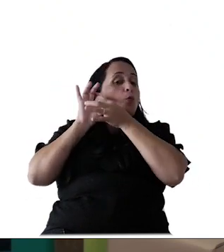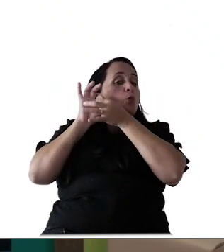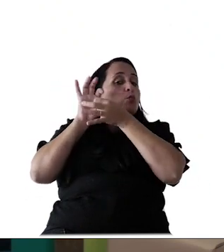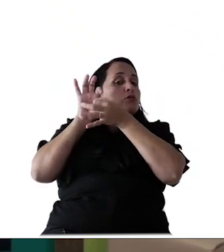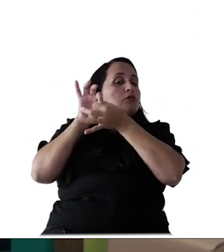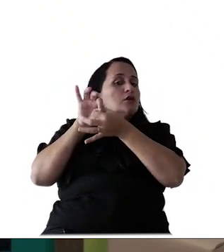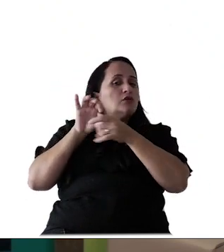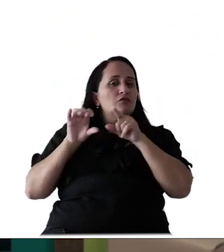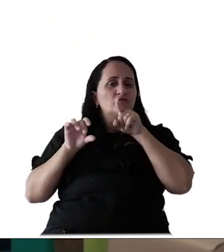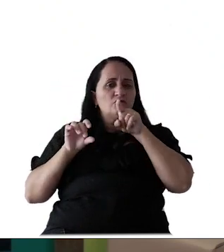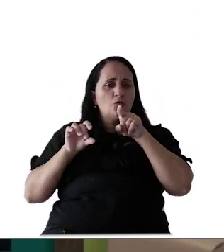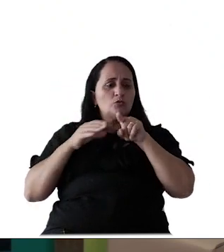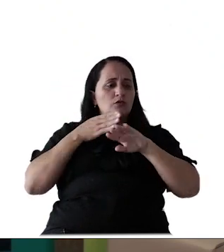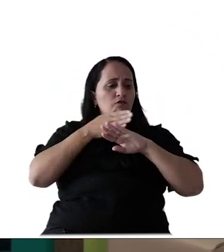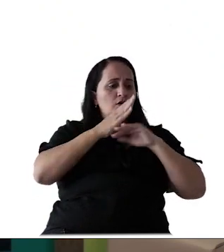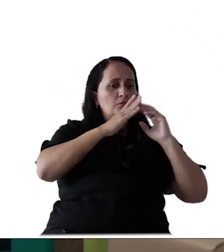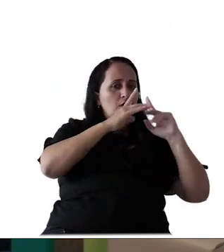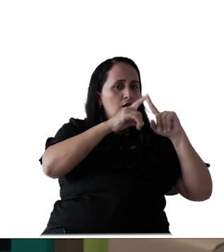vai vivenciar.